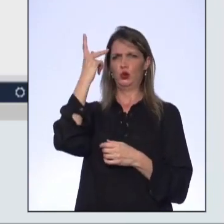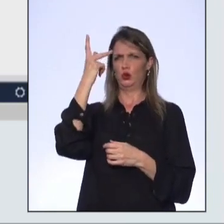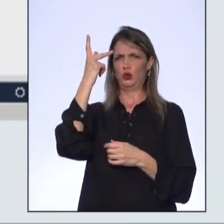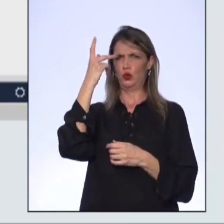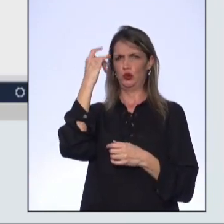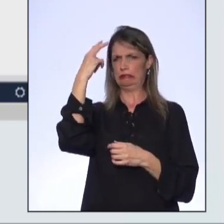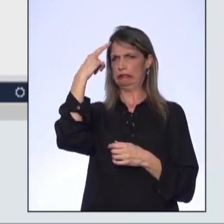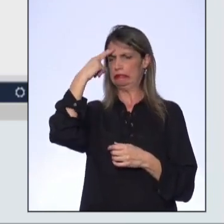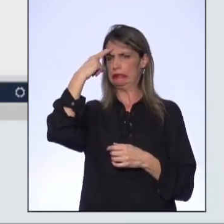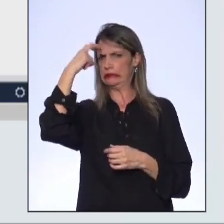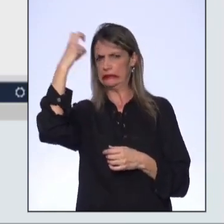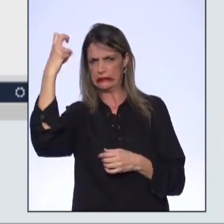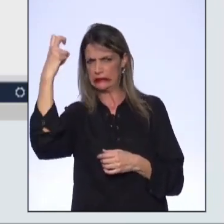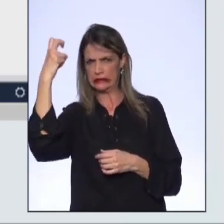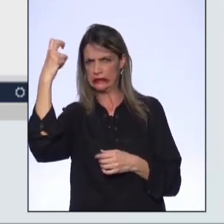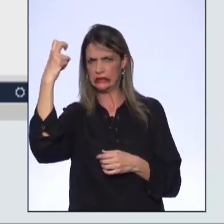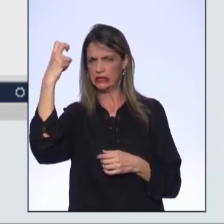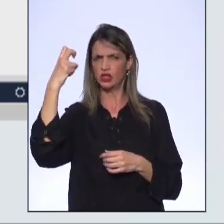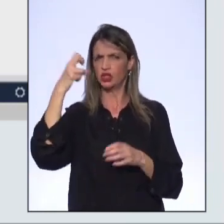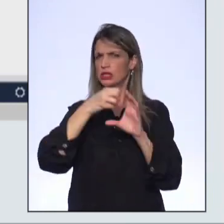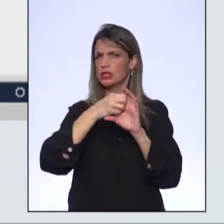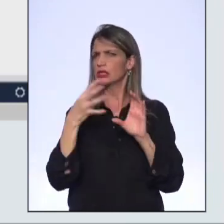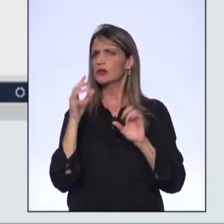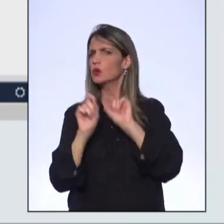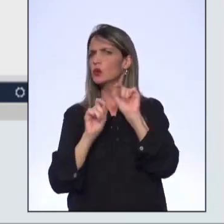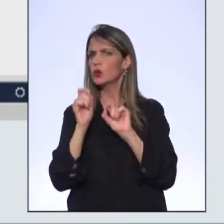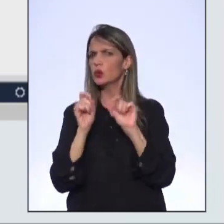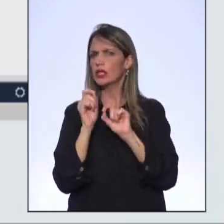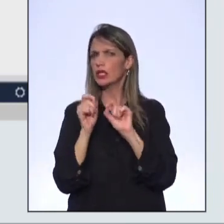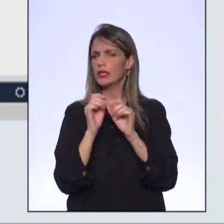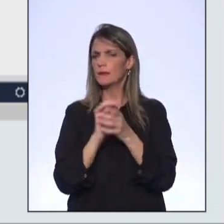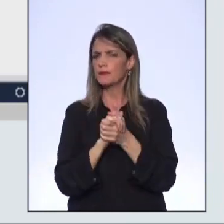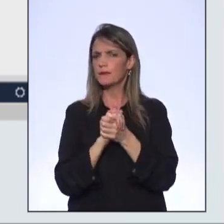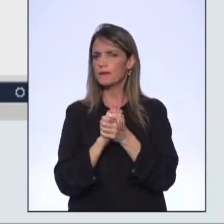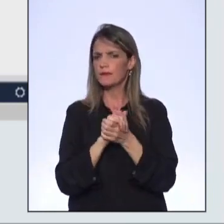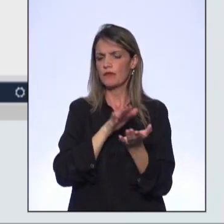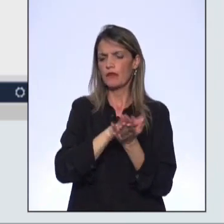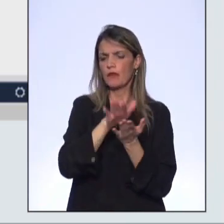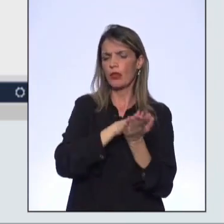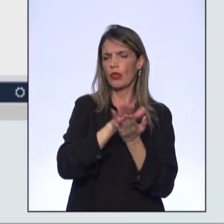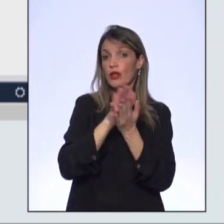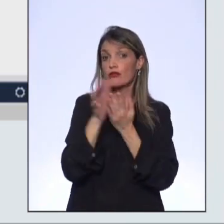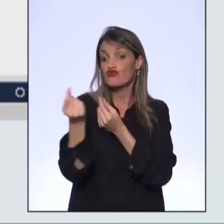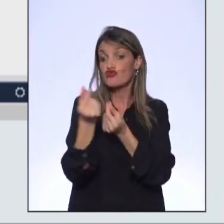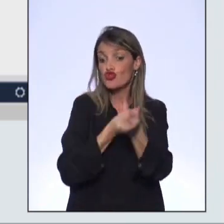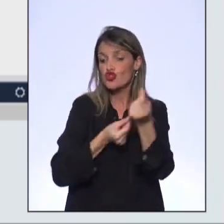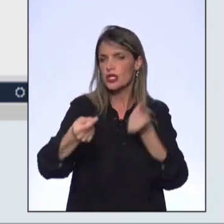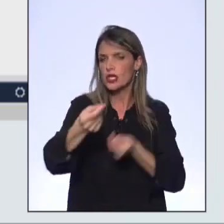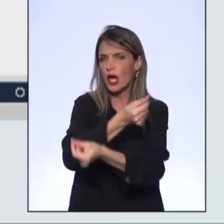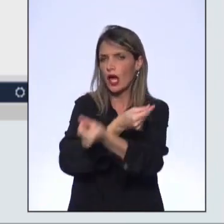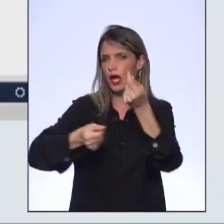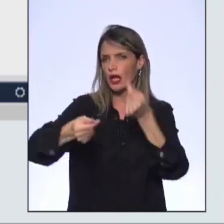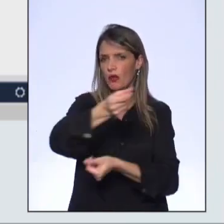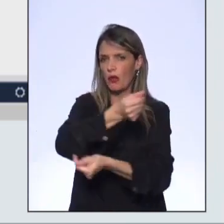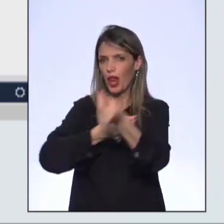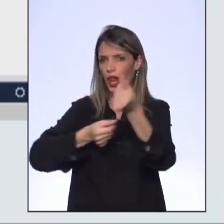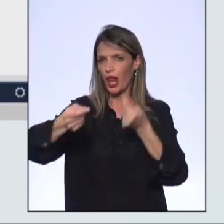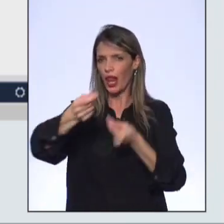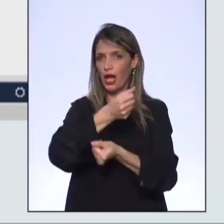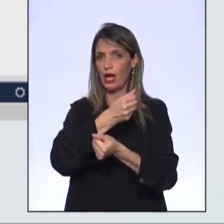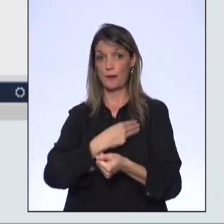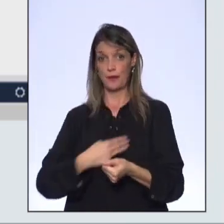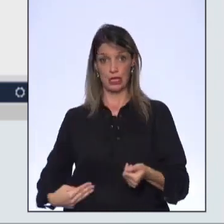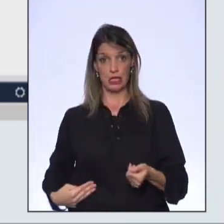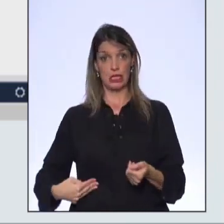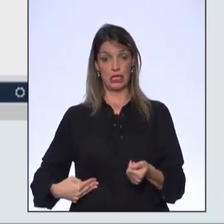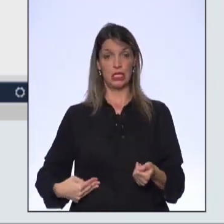encilhamento, cuja principal característica foi o aumento da emissão de papel moeda em circulação. Em outras palavras, o ministro da